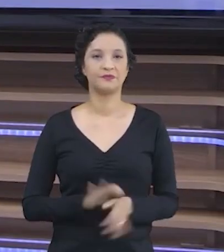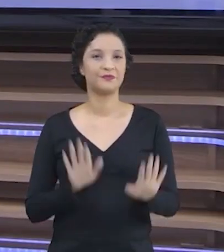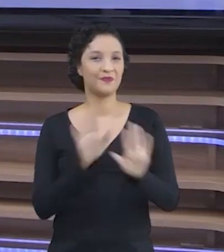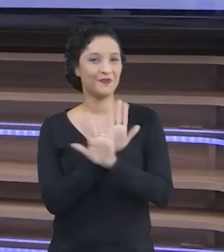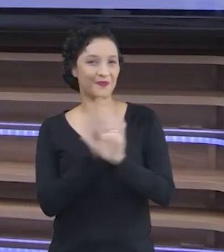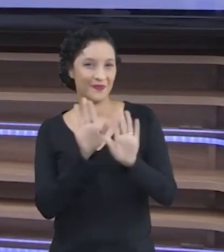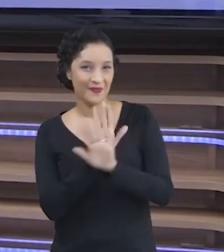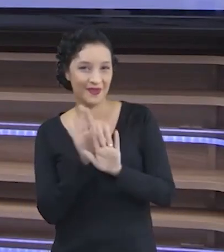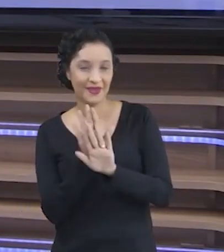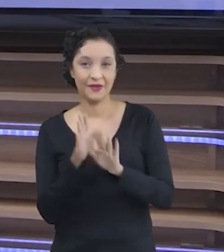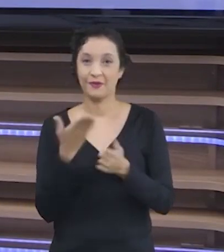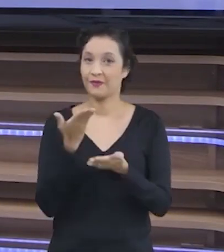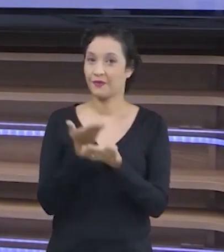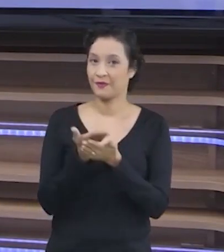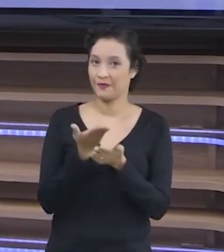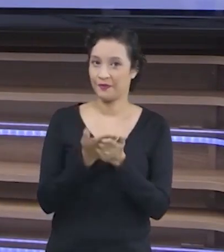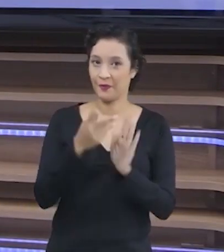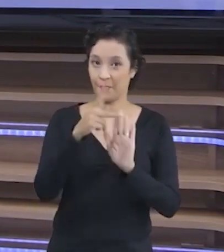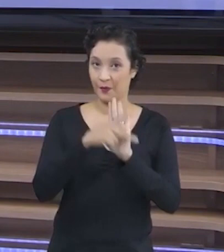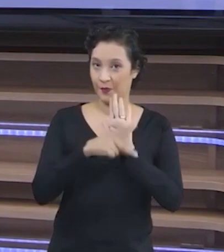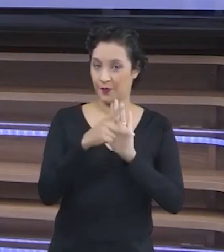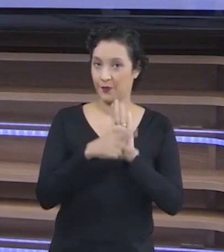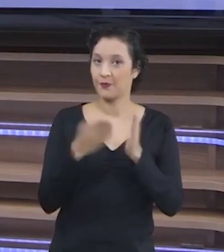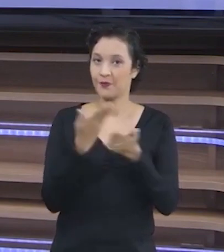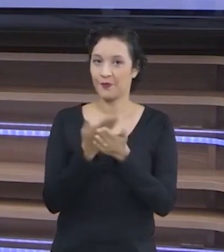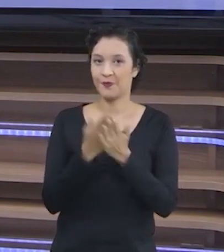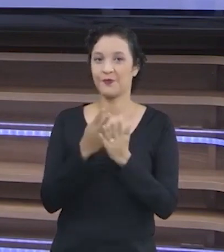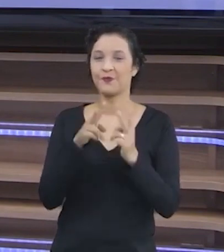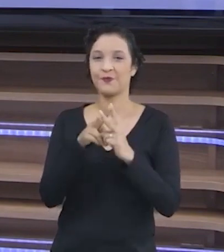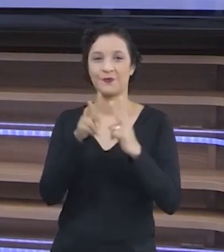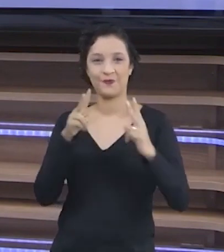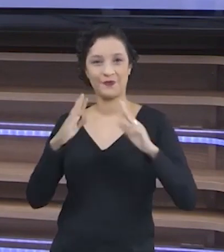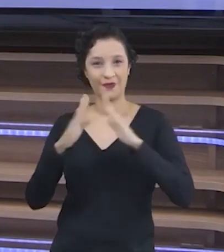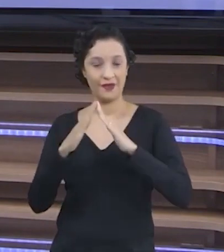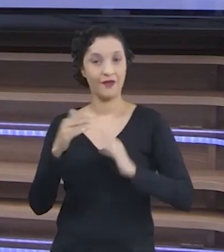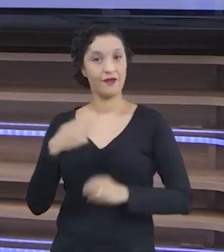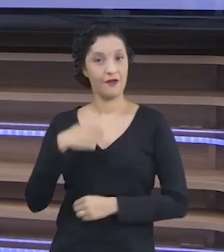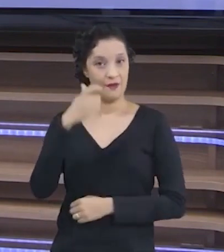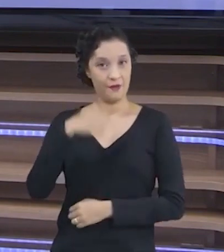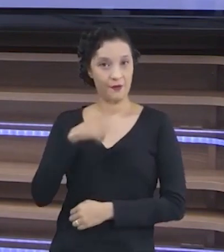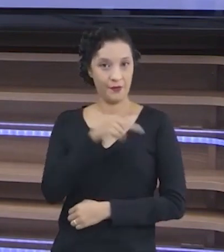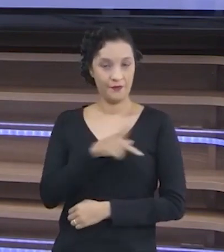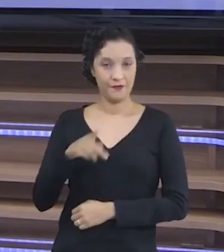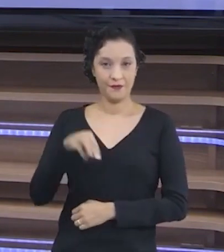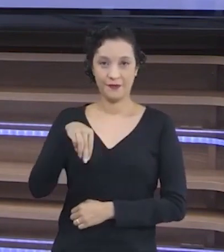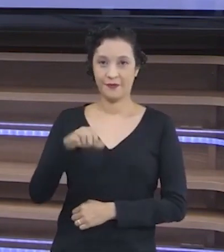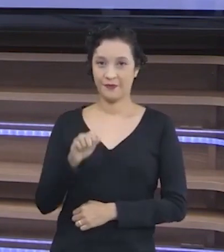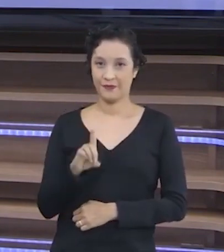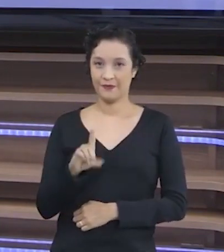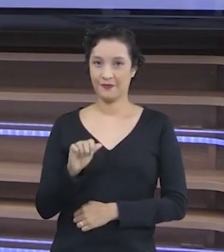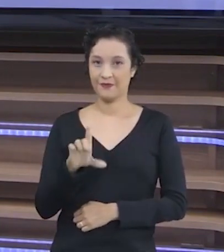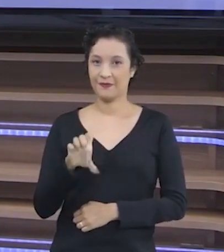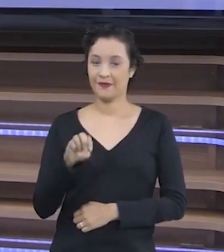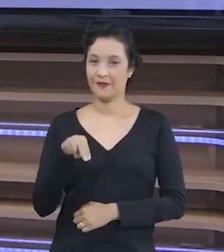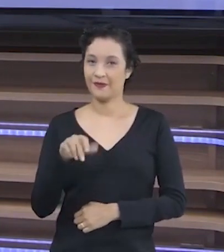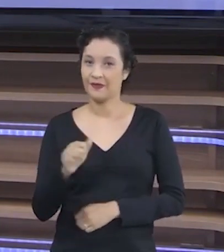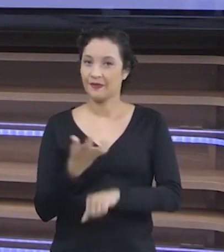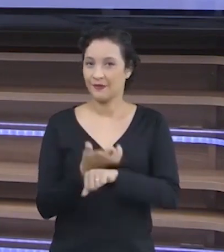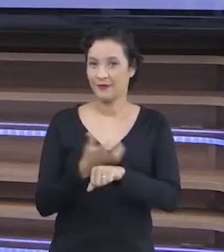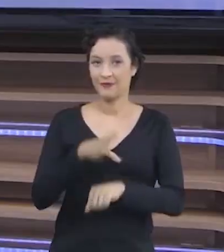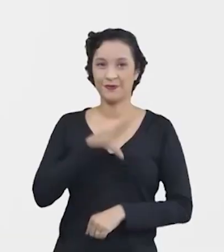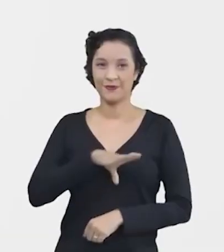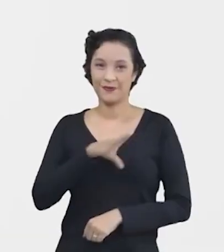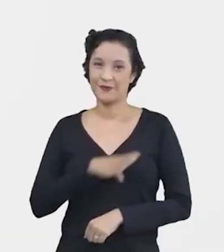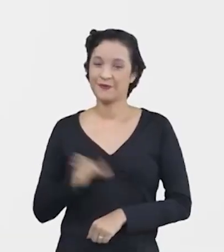uma aula do projeto Aula em Casa, né? Eu sou professora Madalena, professora de língua portuguesa. Vamos lá para mais uma aula de